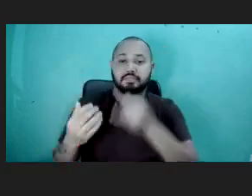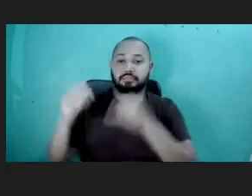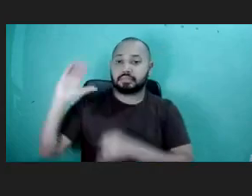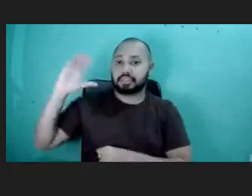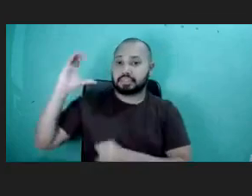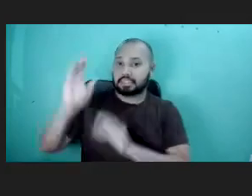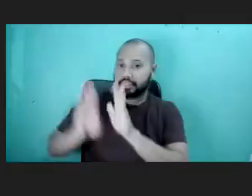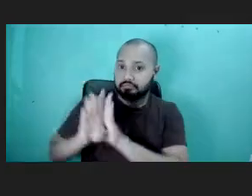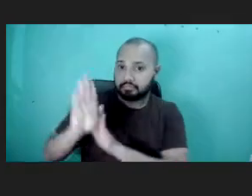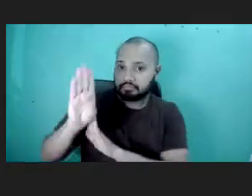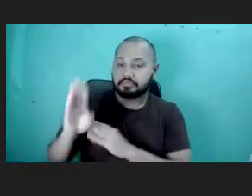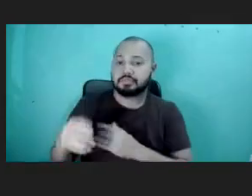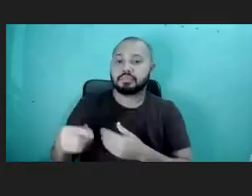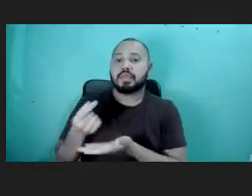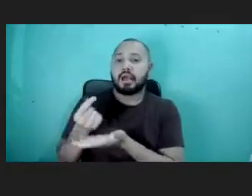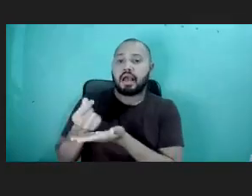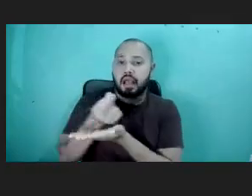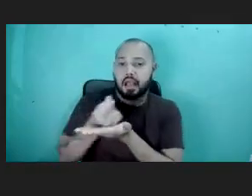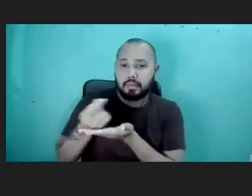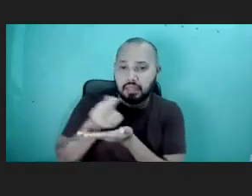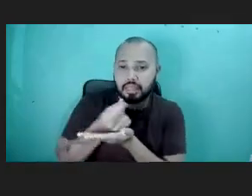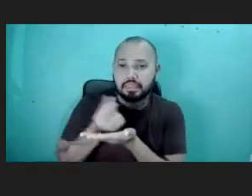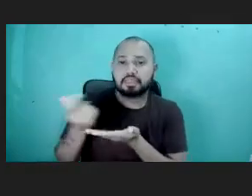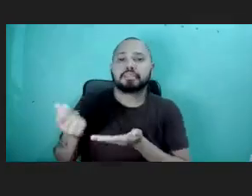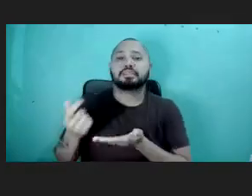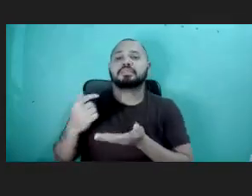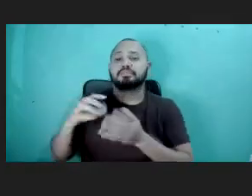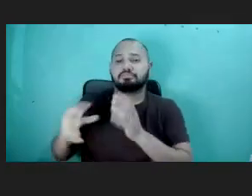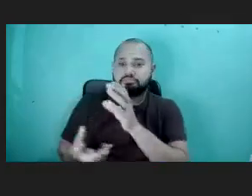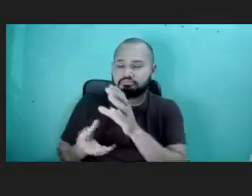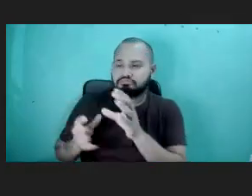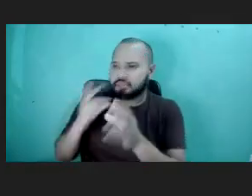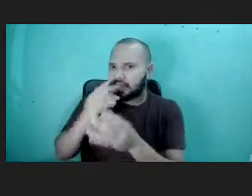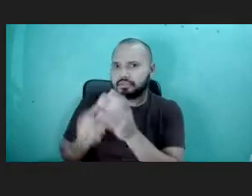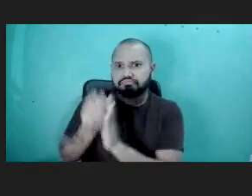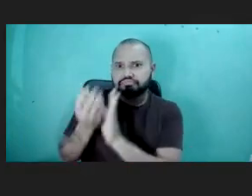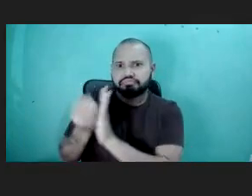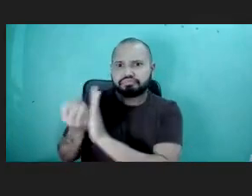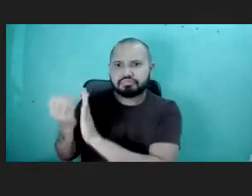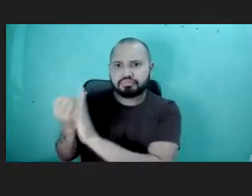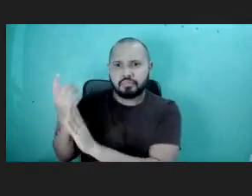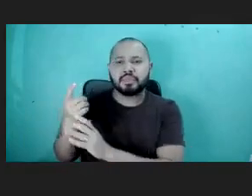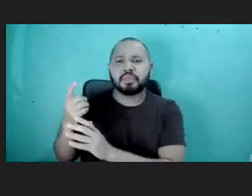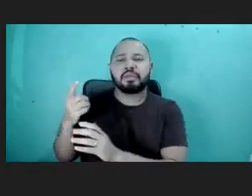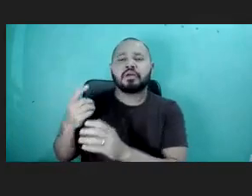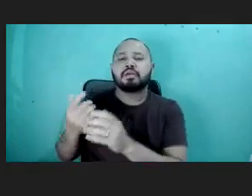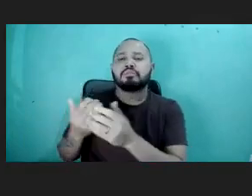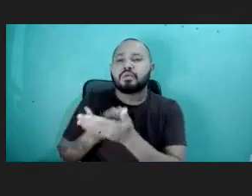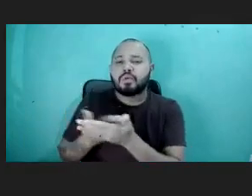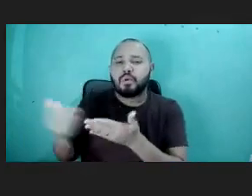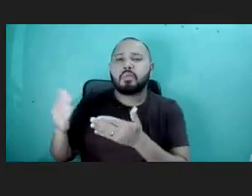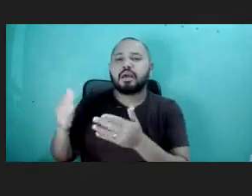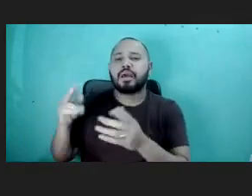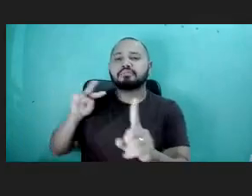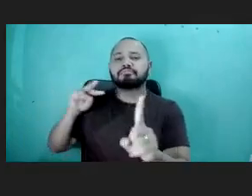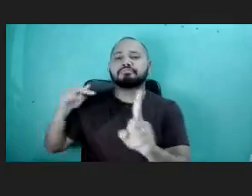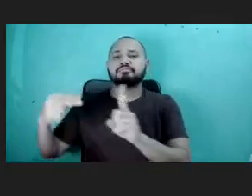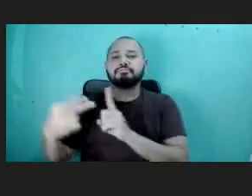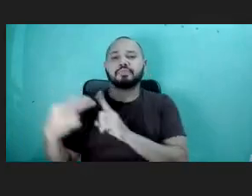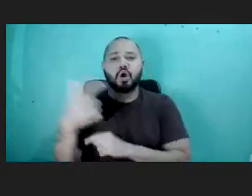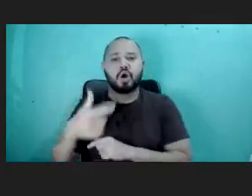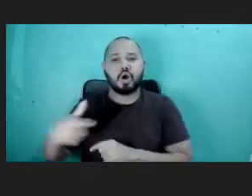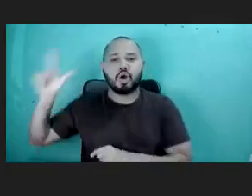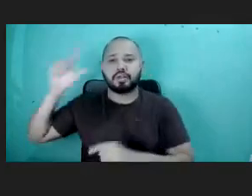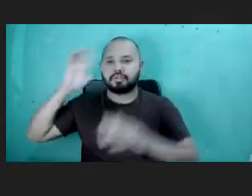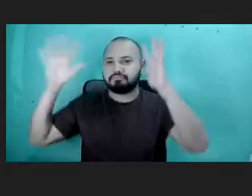do capitalismo e com todos os desdobramentos, outras formas de pensar foram construídas a respeito,